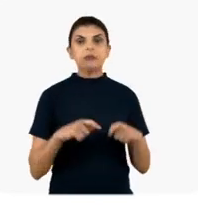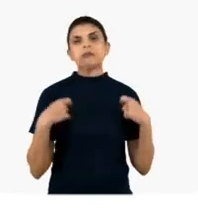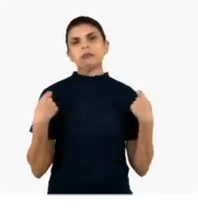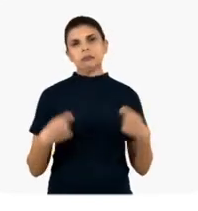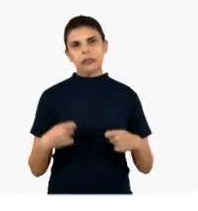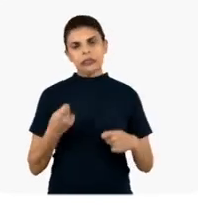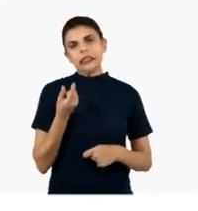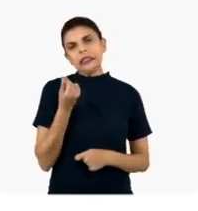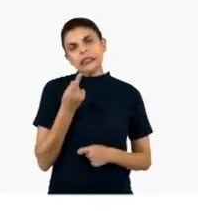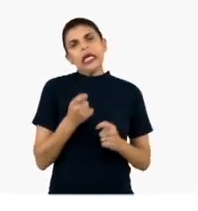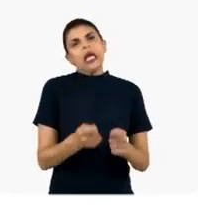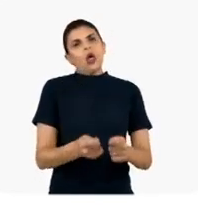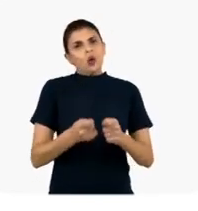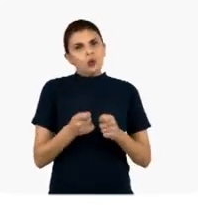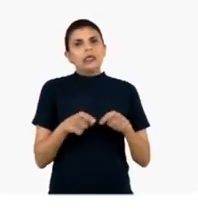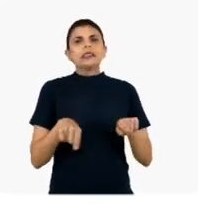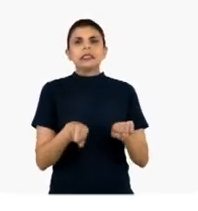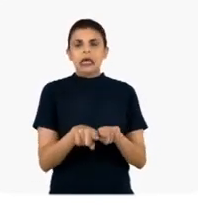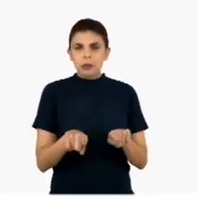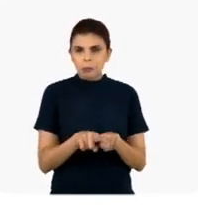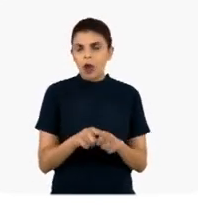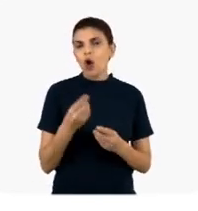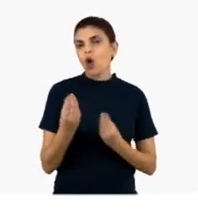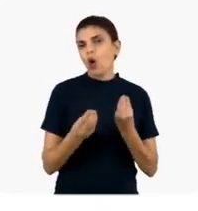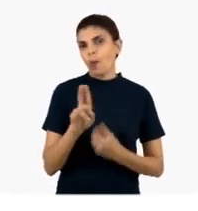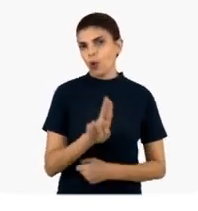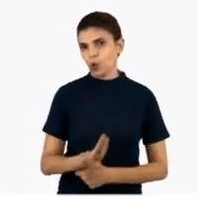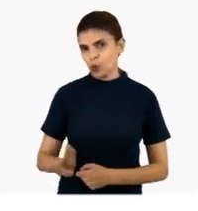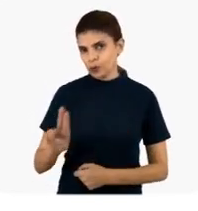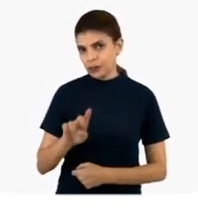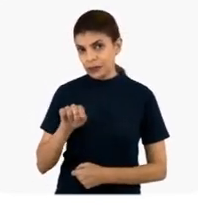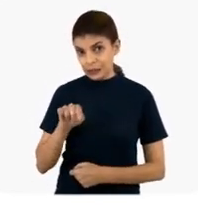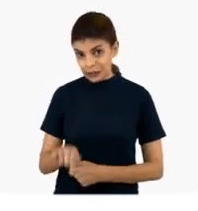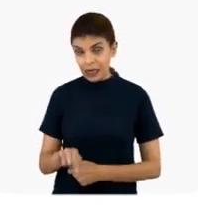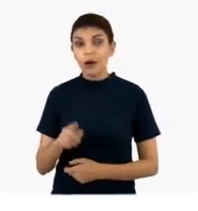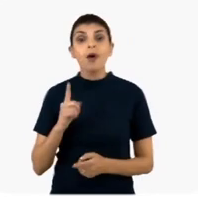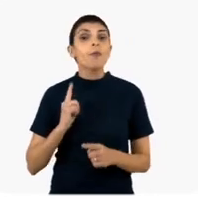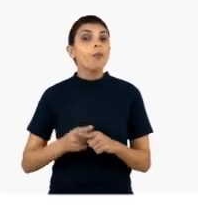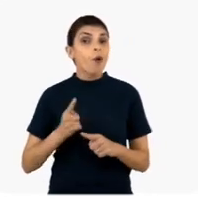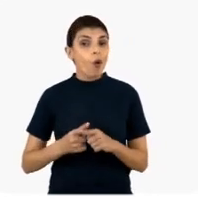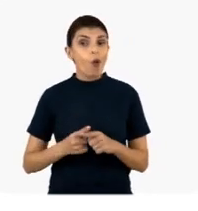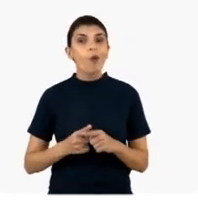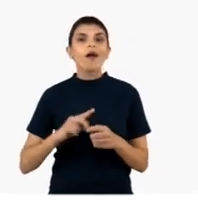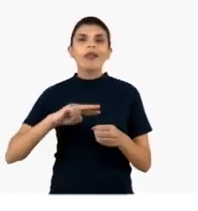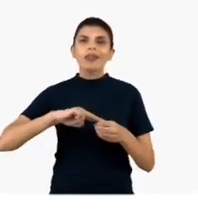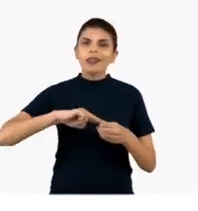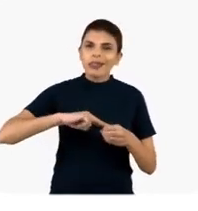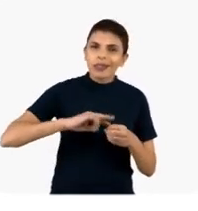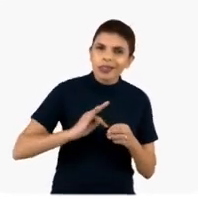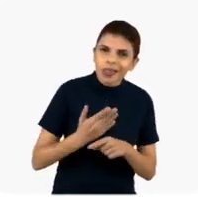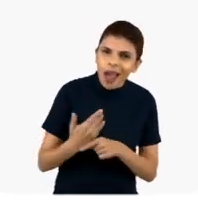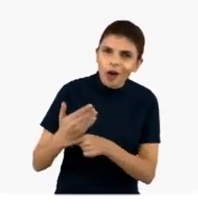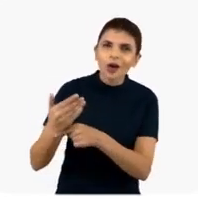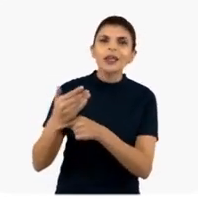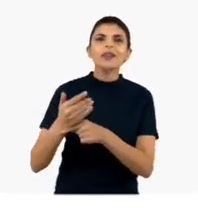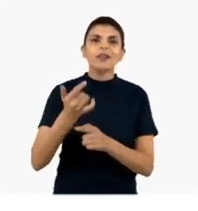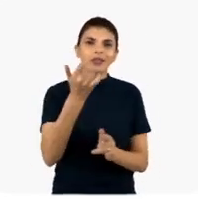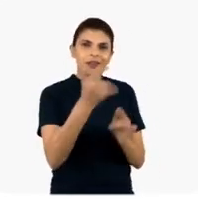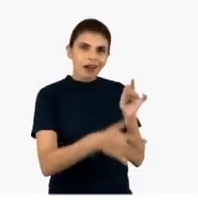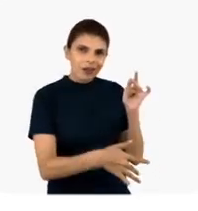gente precisa reduzir também o uso dessas utilidades. Através do quê? Utilizar tecnologias